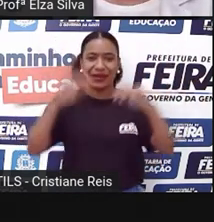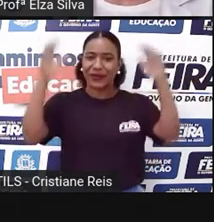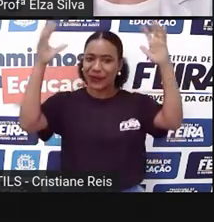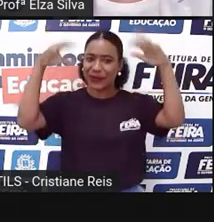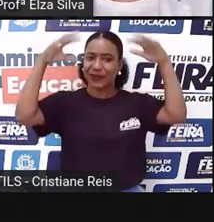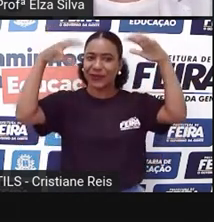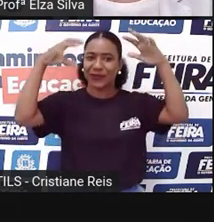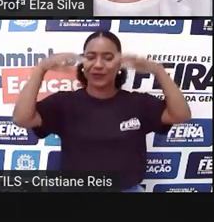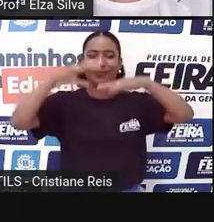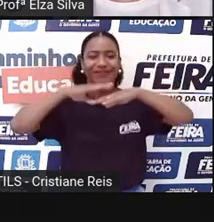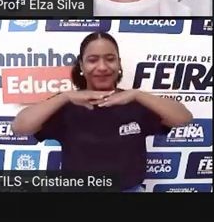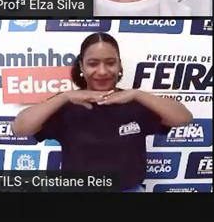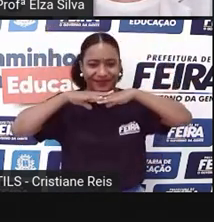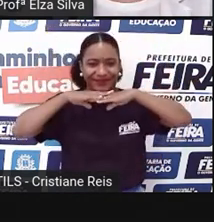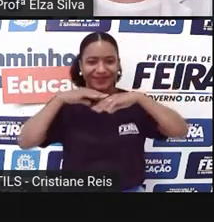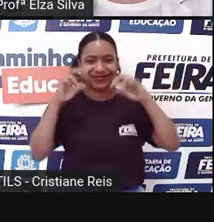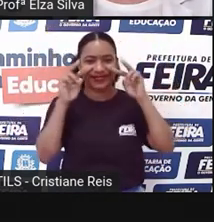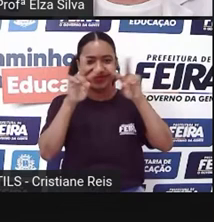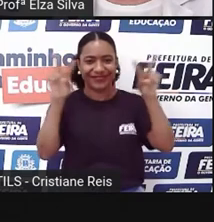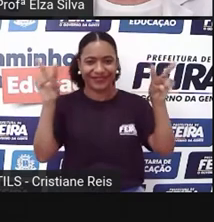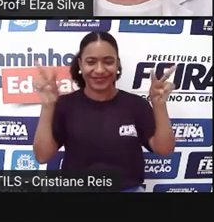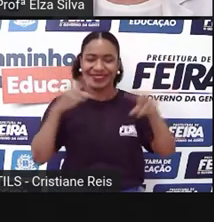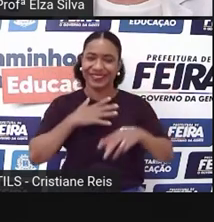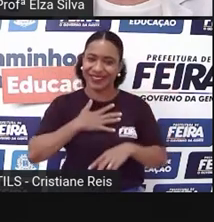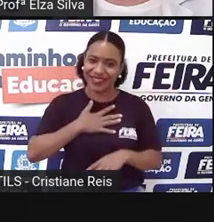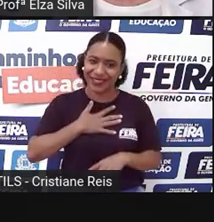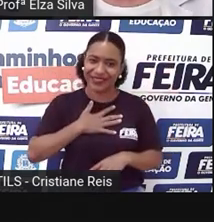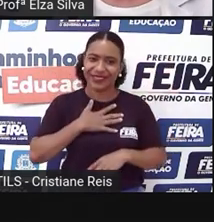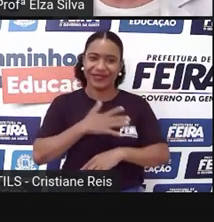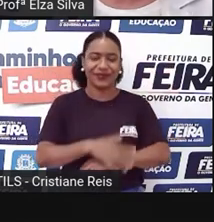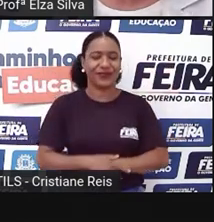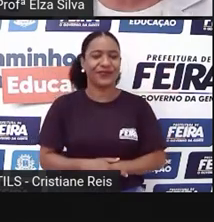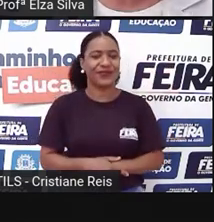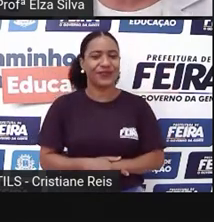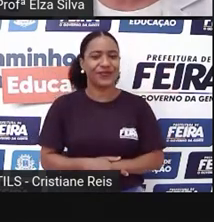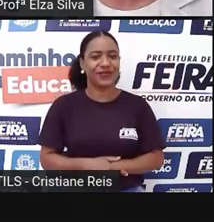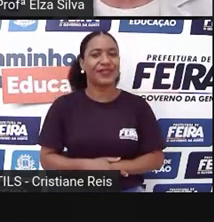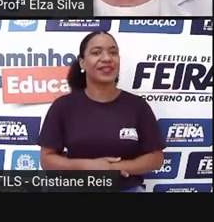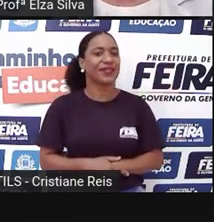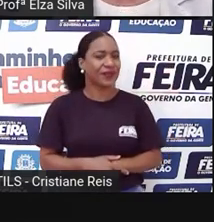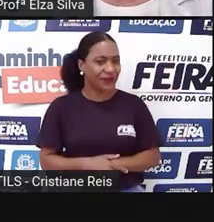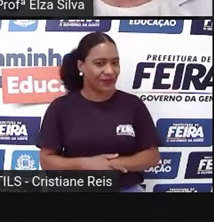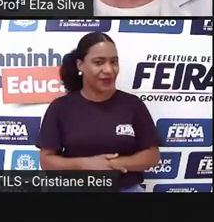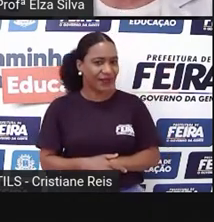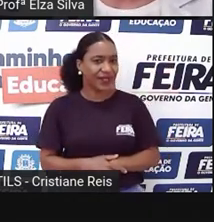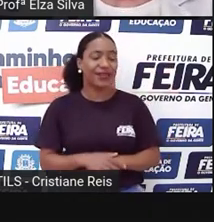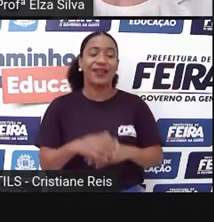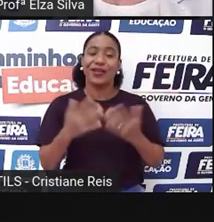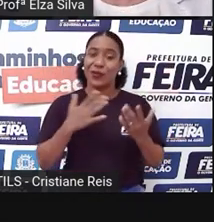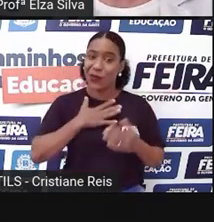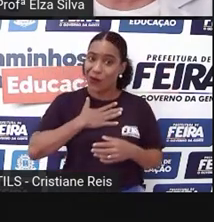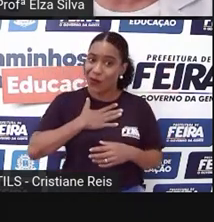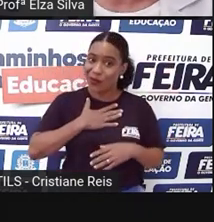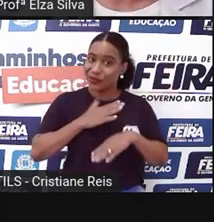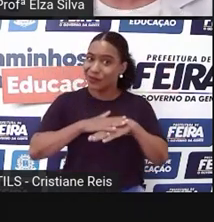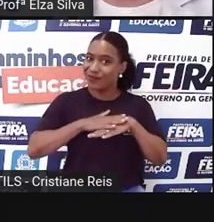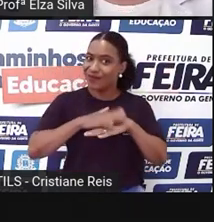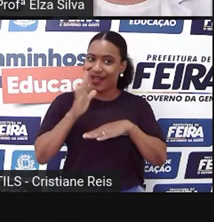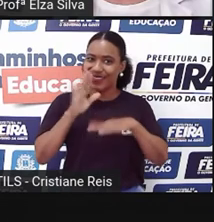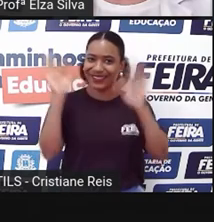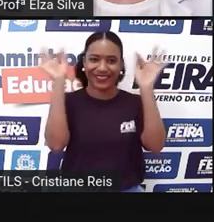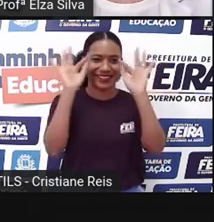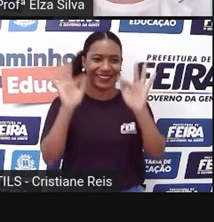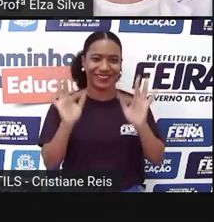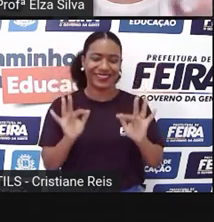chuva. And what makes you happy? O que é que eu gosto realmente de fazer que eu me sinto feliz? Cooking,